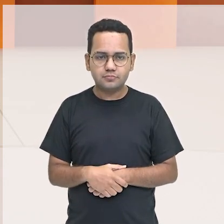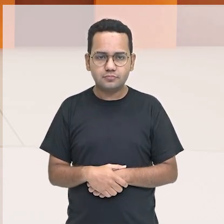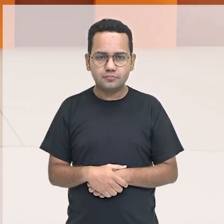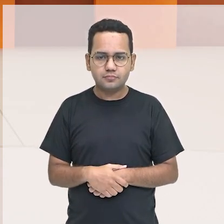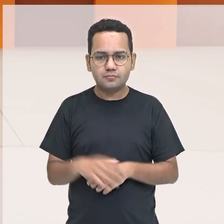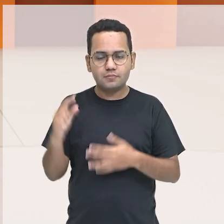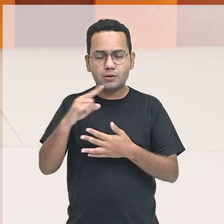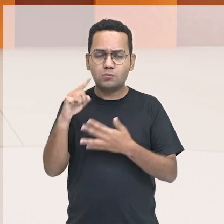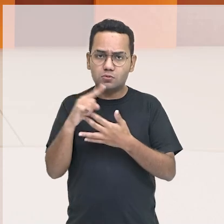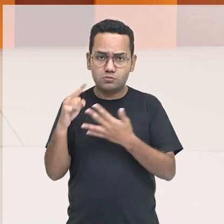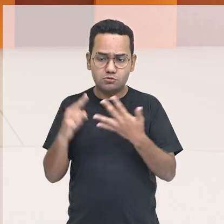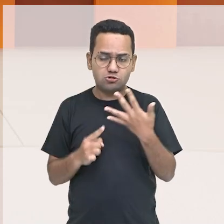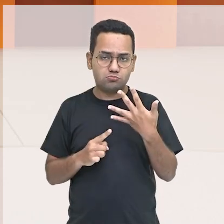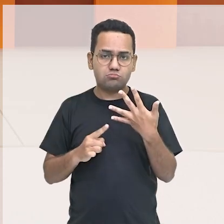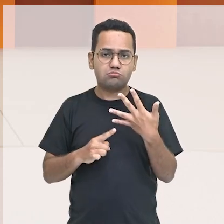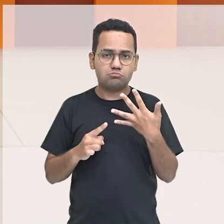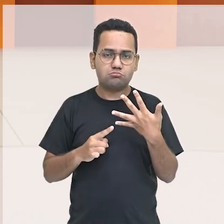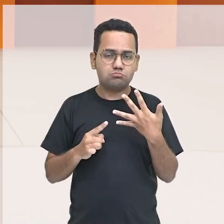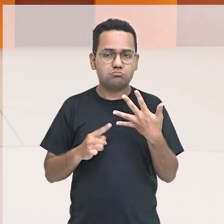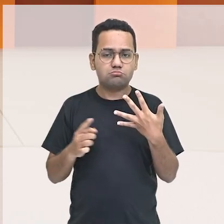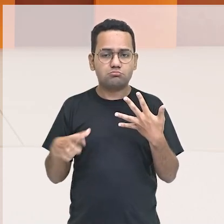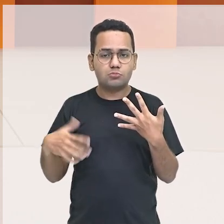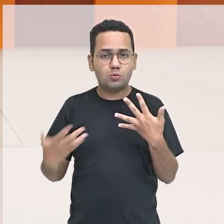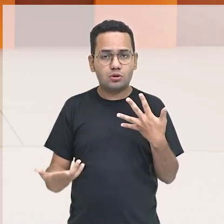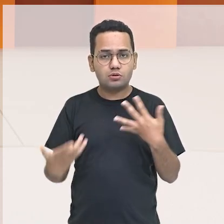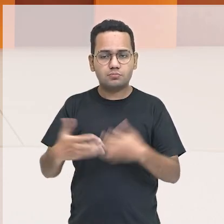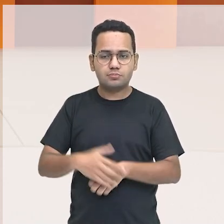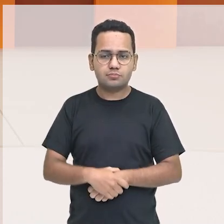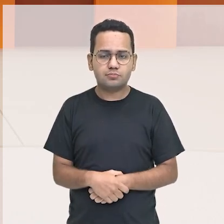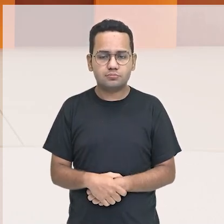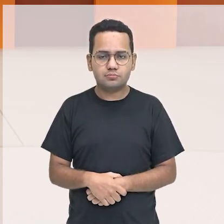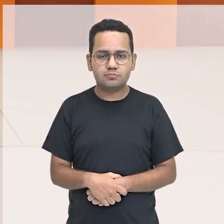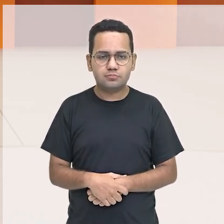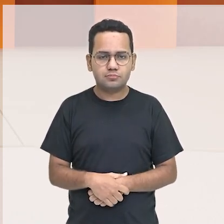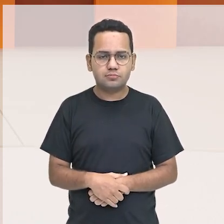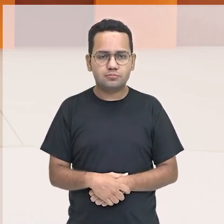controle social. Quais são os mecanismos? Como é que a sociedade